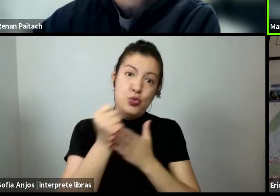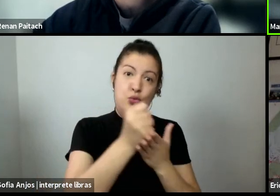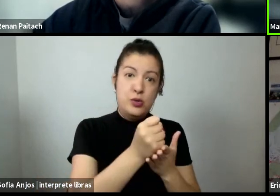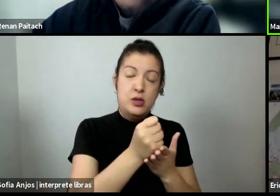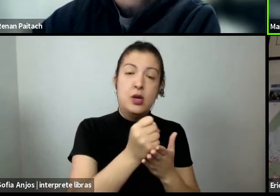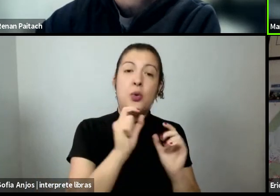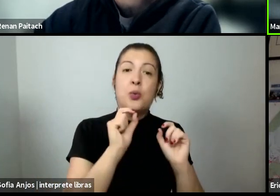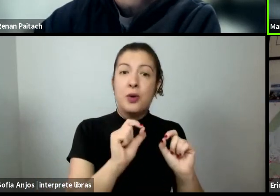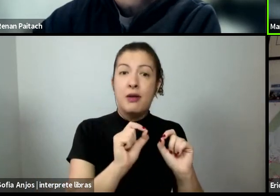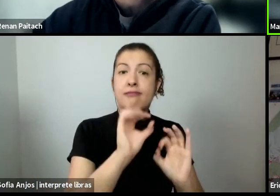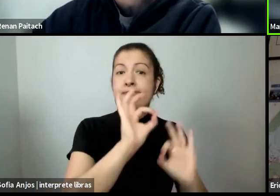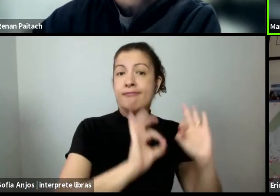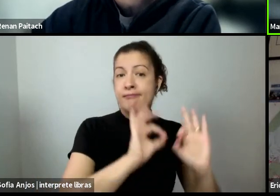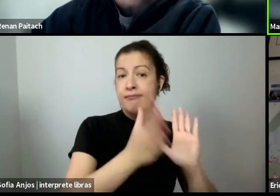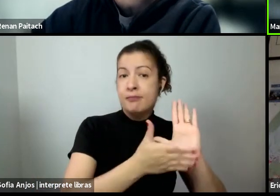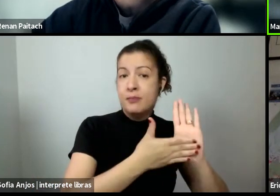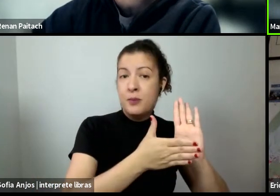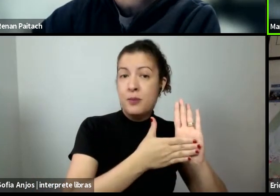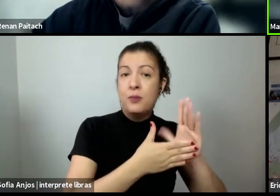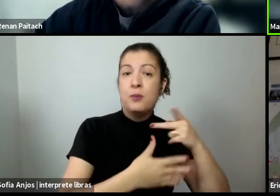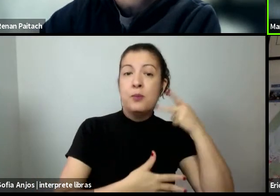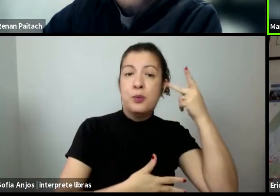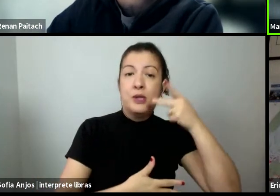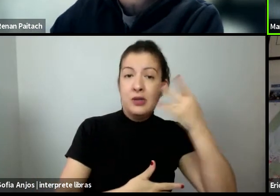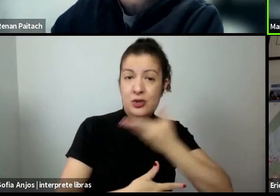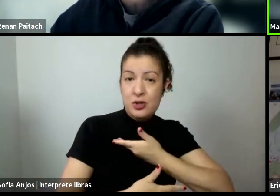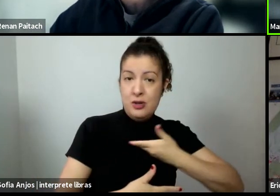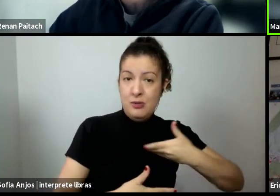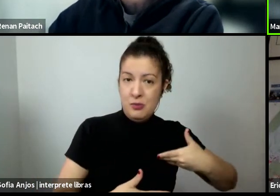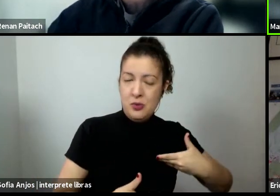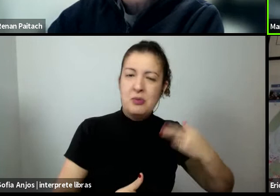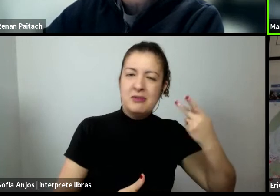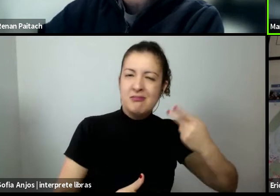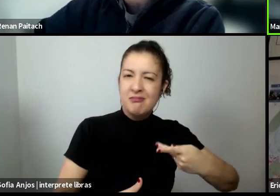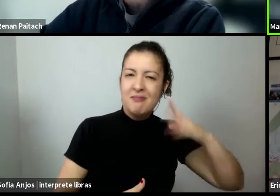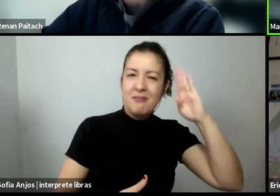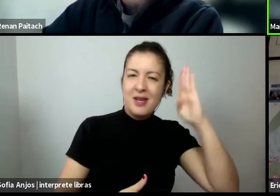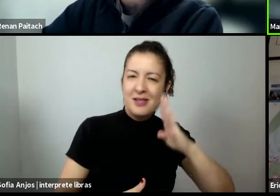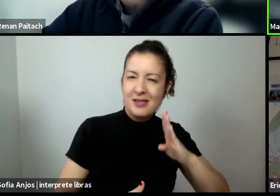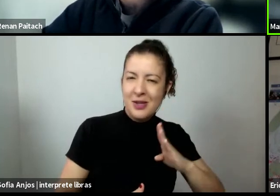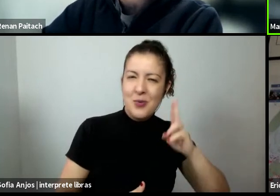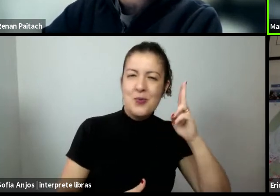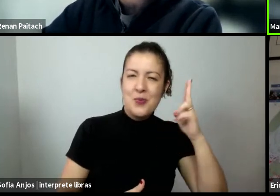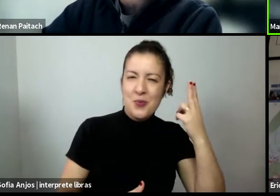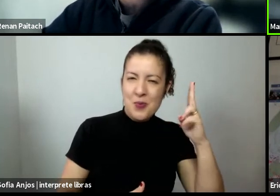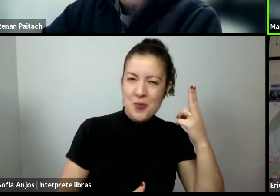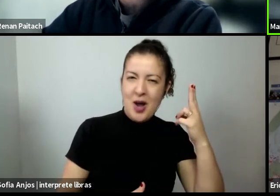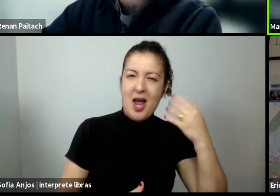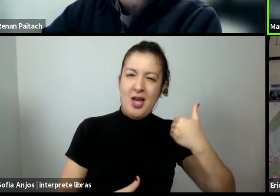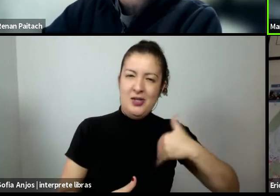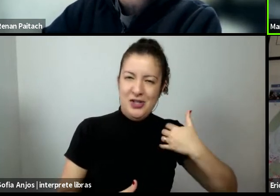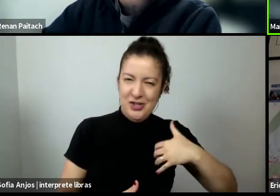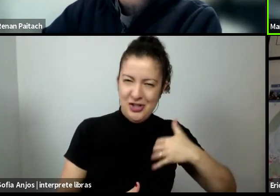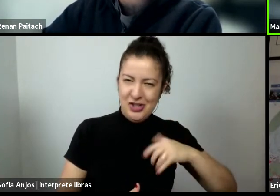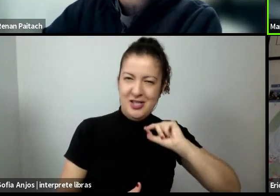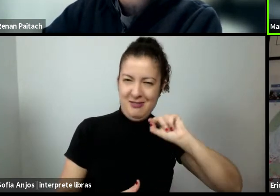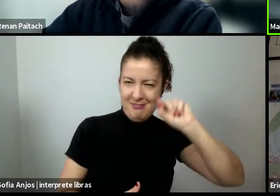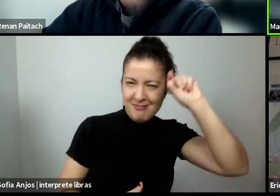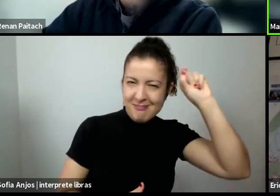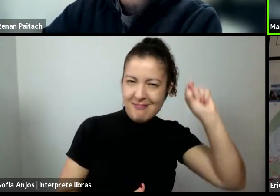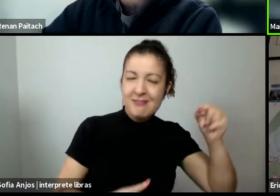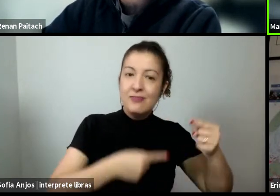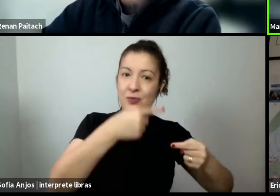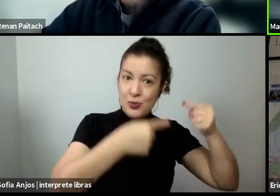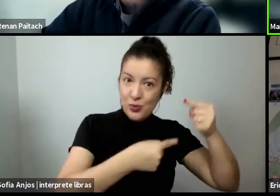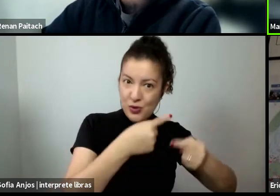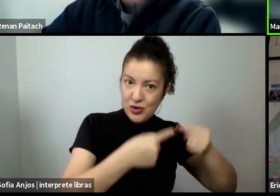públicas aqui nos países, né, Brasil, Uruguai, Argentina, e eu acho que podem ser muito importantes, né, para que